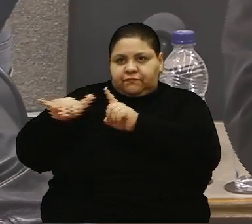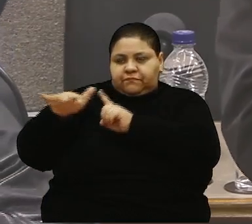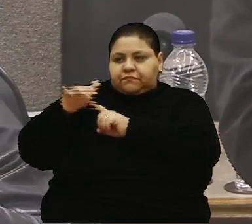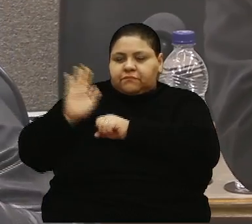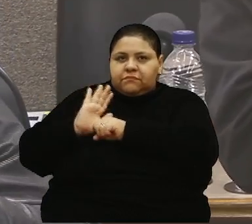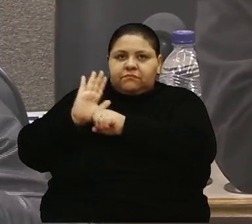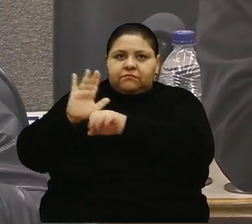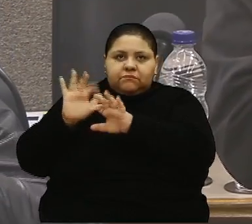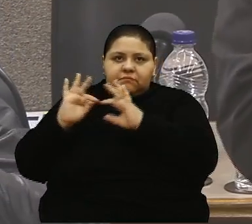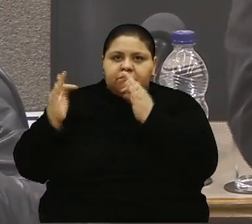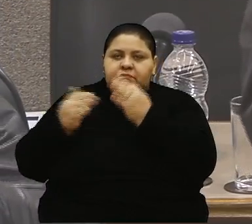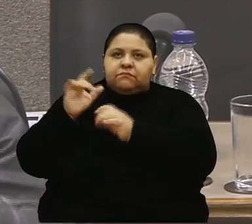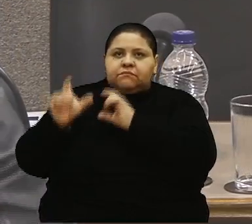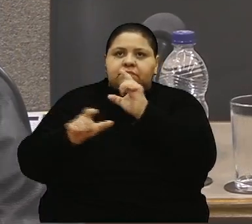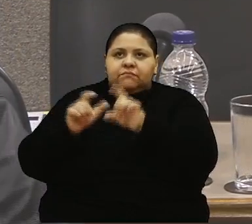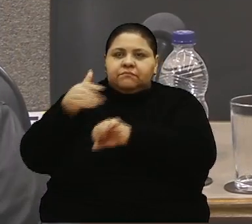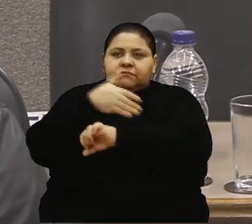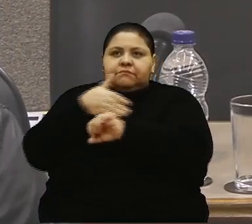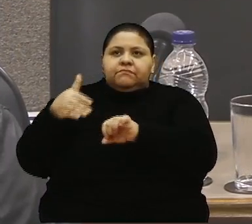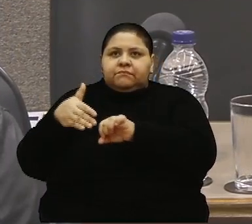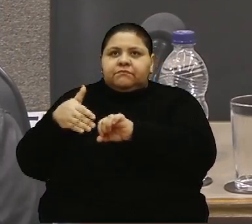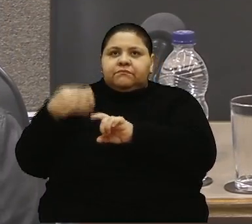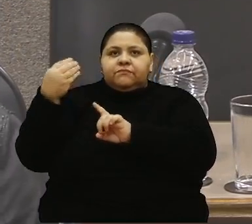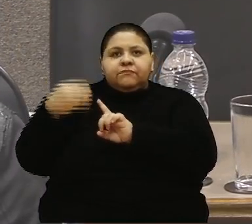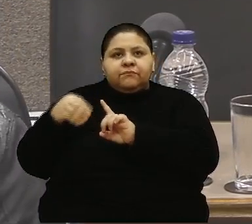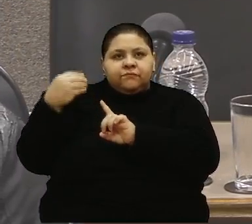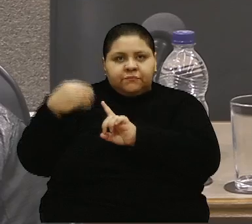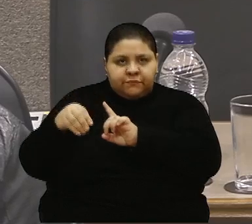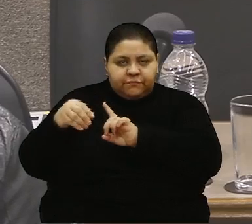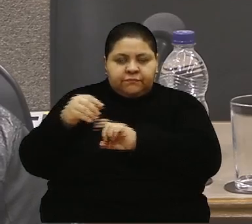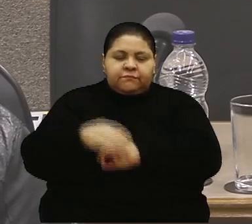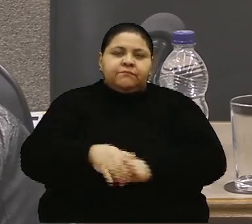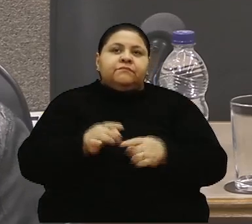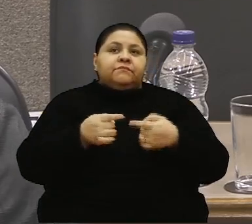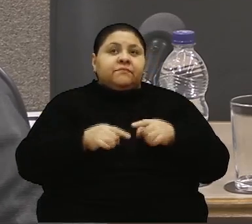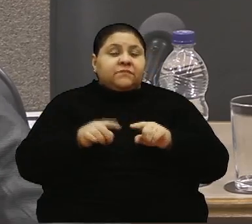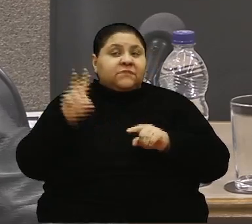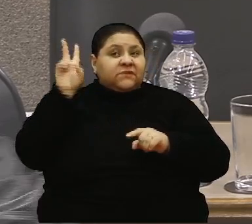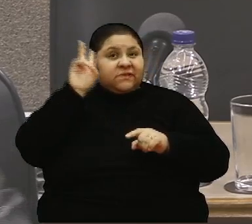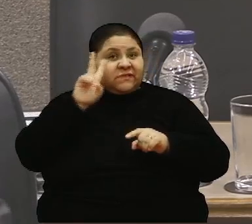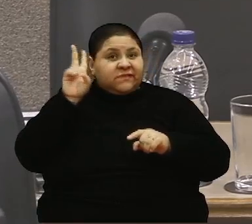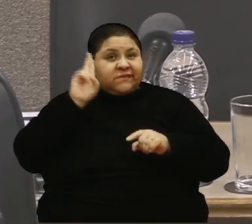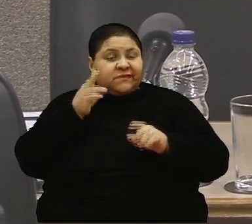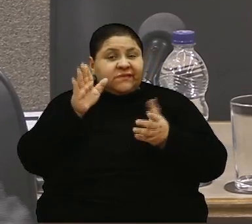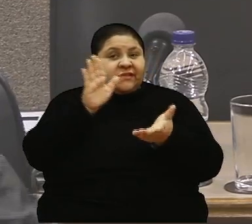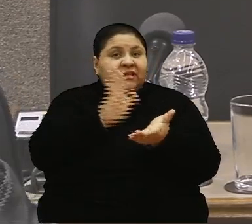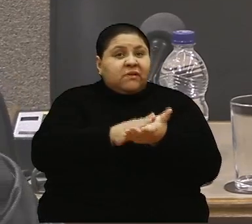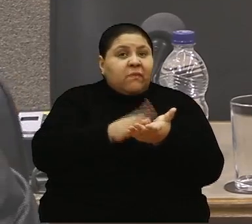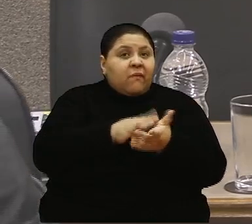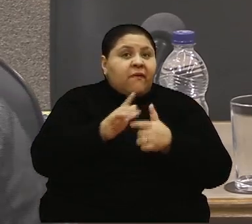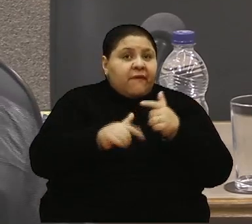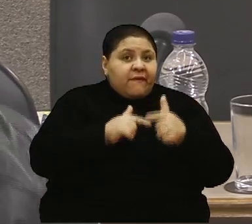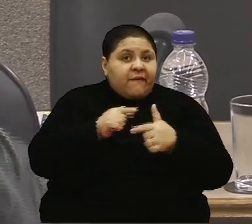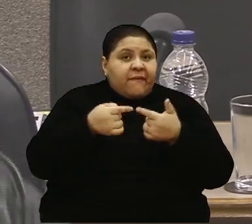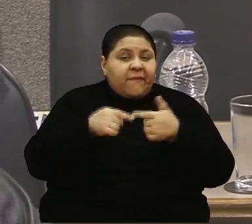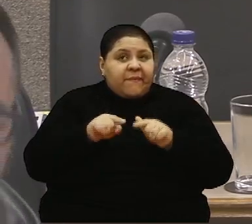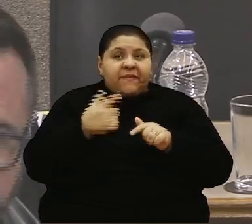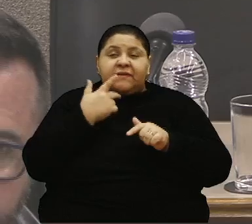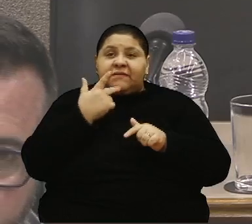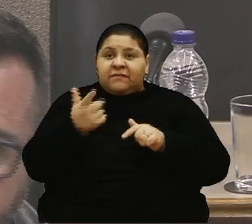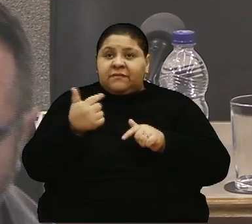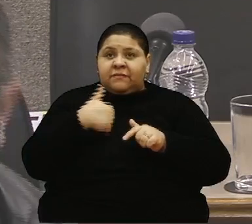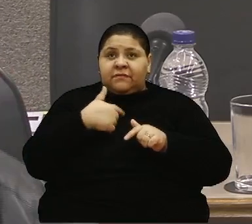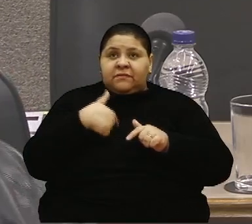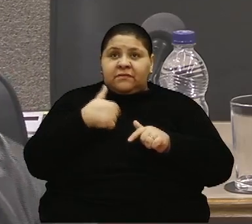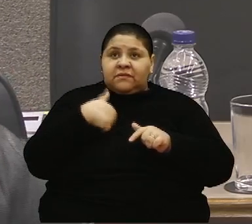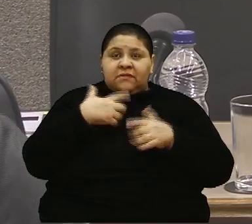ajude famílias, pessoas em situação de vulnerabilidade. Mas vale lembrar, a gente sempre cobra dos serviços. Mas uma coisa eu digo, para mim, eu